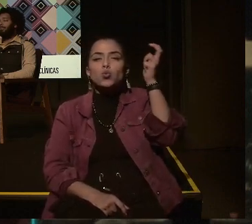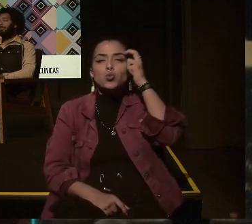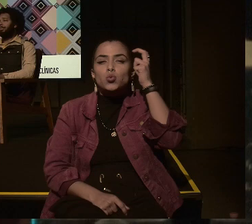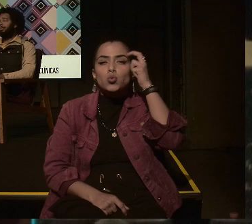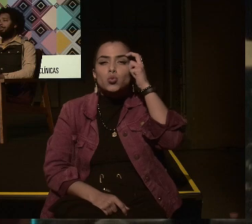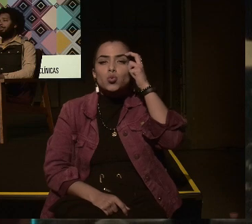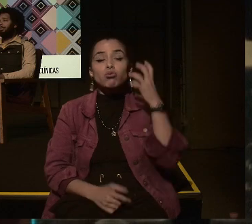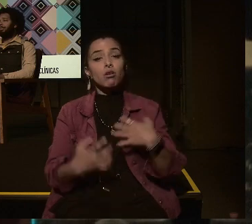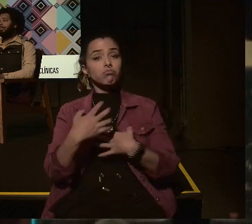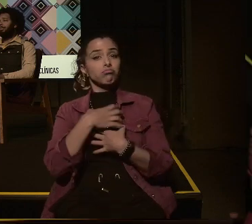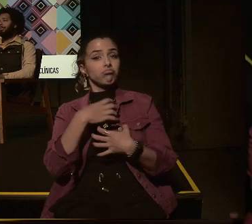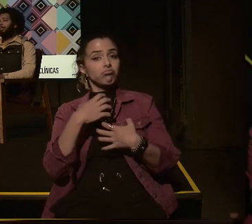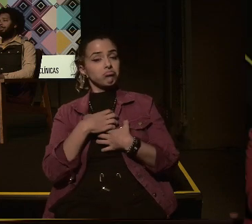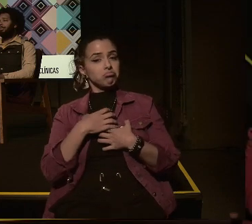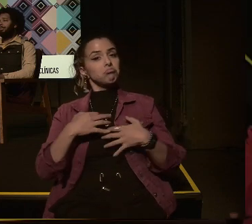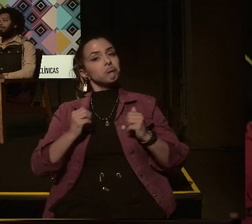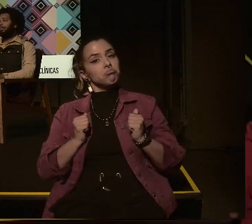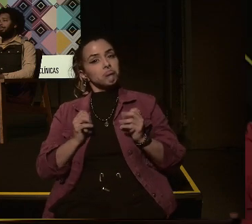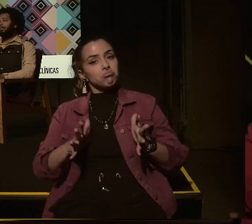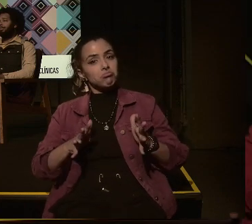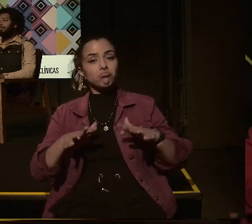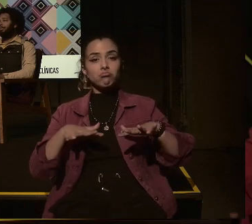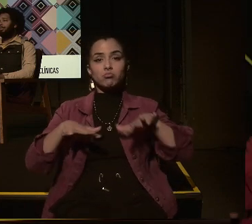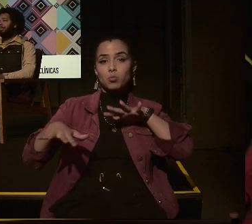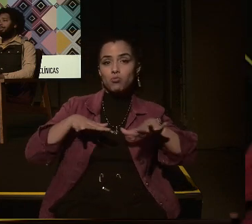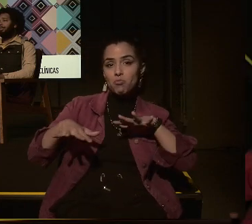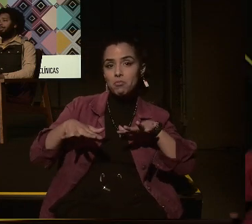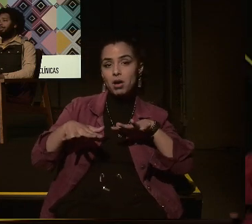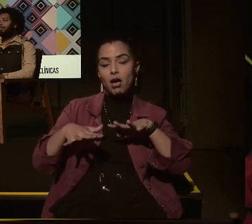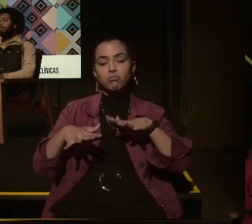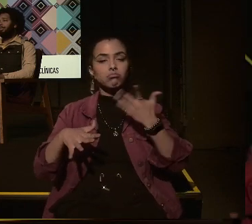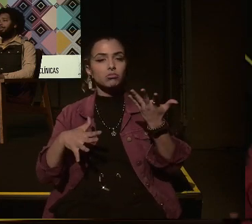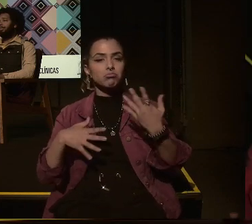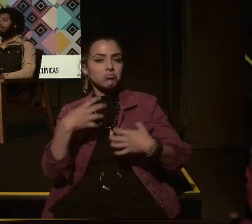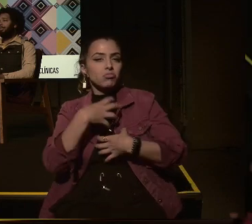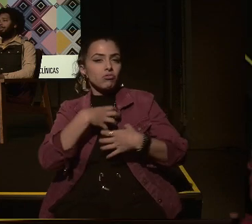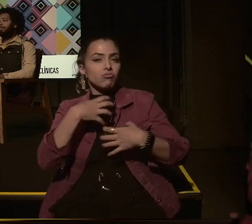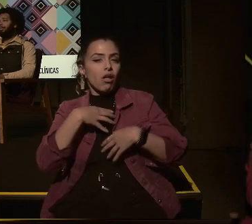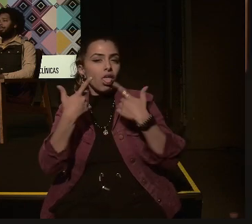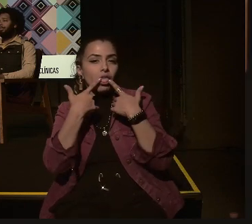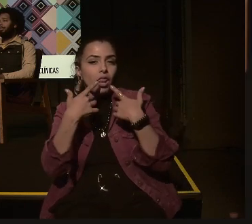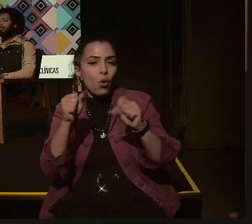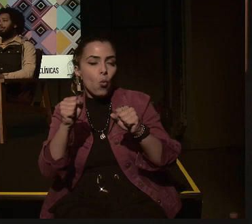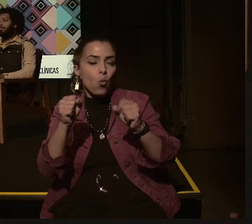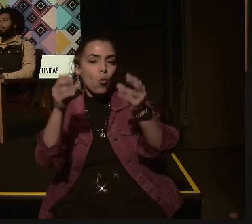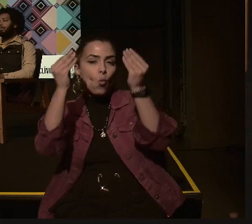vestir, de falar, o fenótipo,